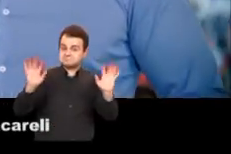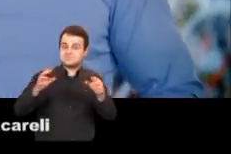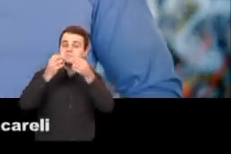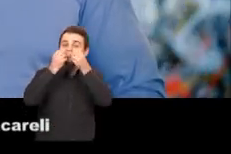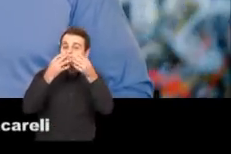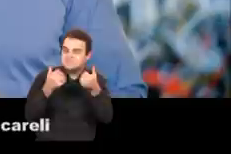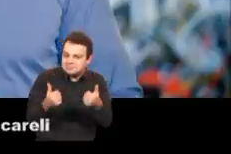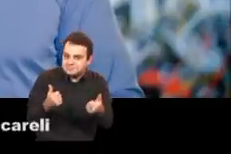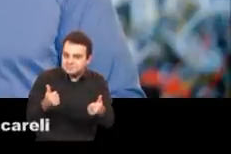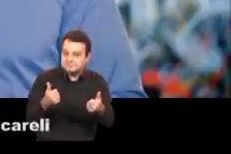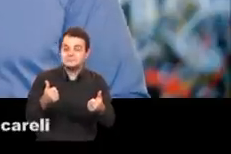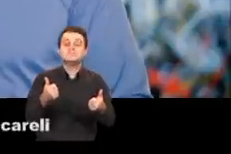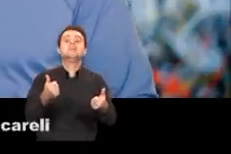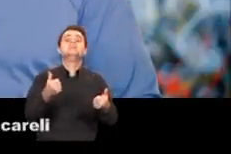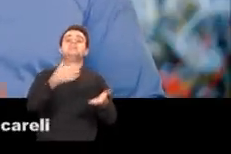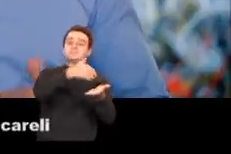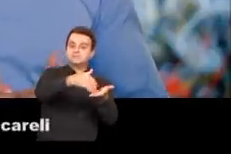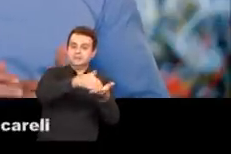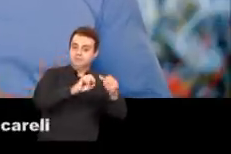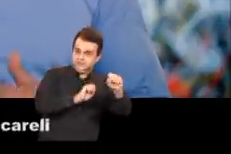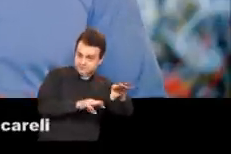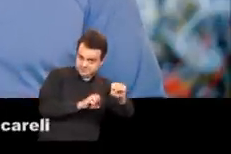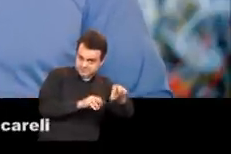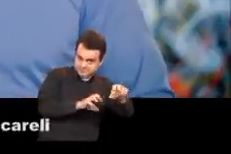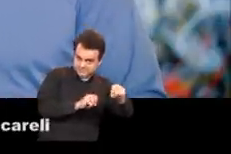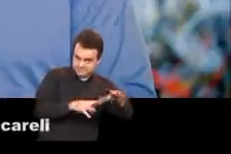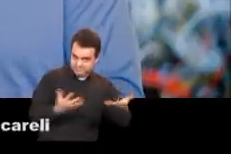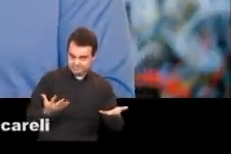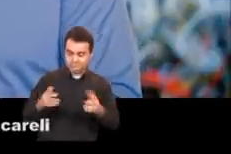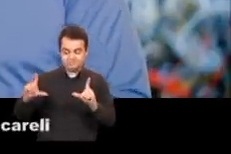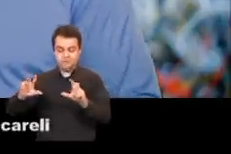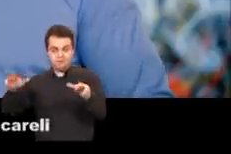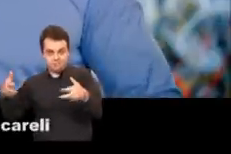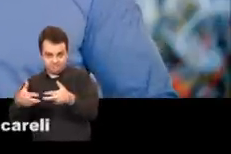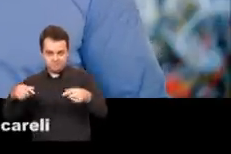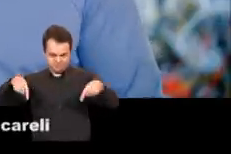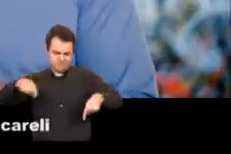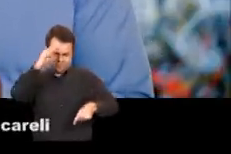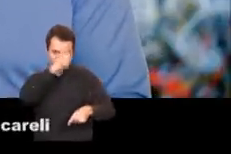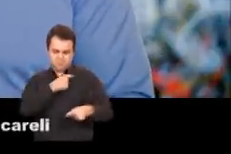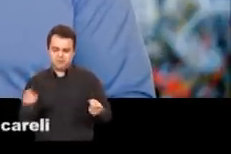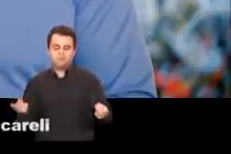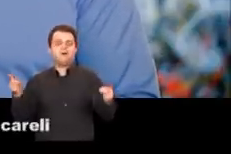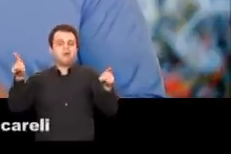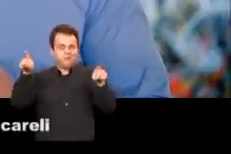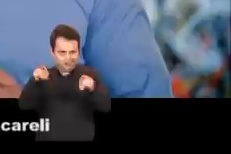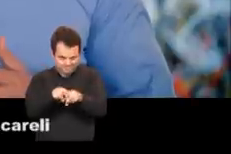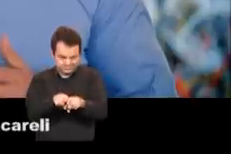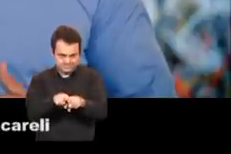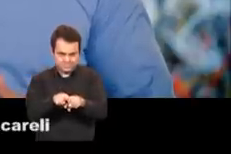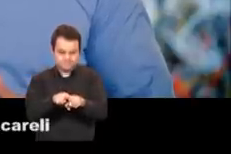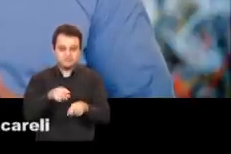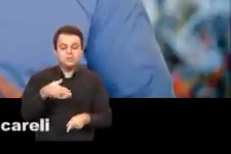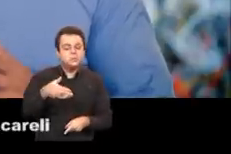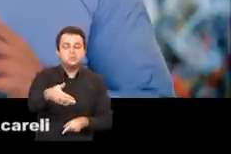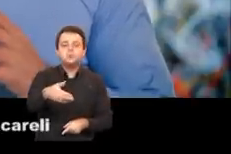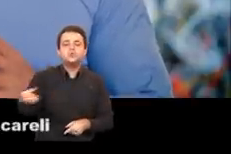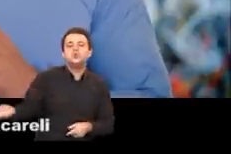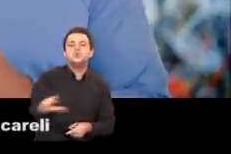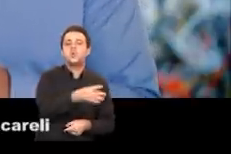tudo bem? A Secretaria de Educação de São José do Rio Preto, em parceria com a TV Câmara, apresenta o